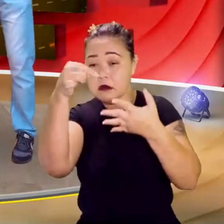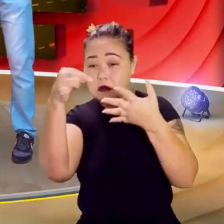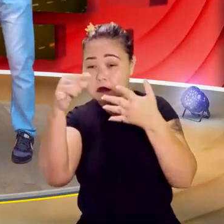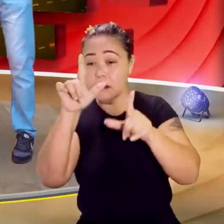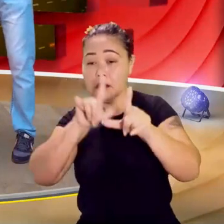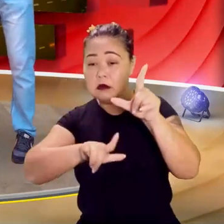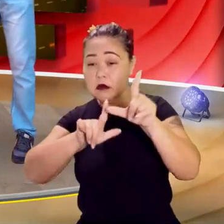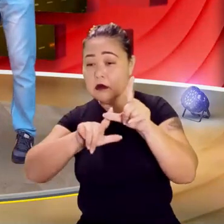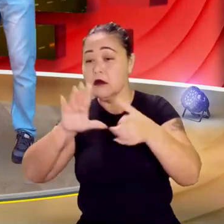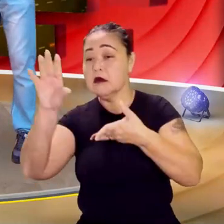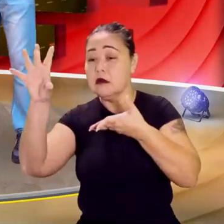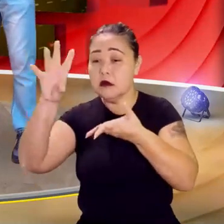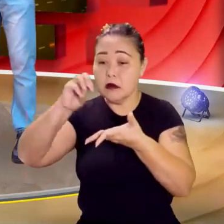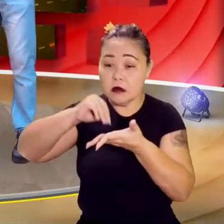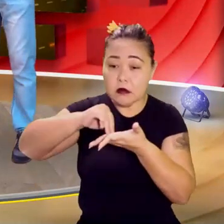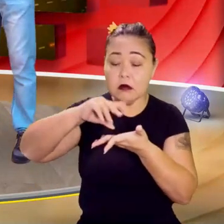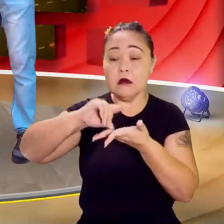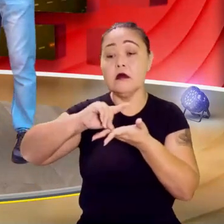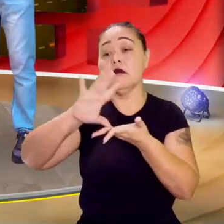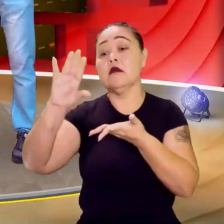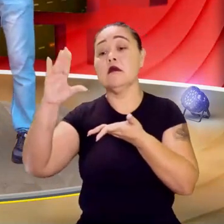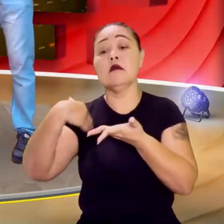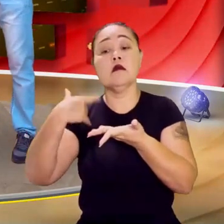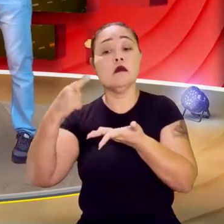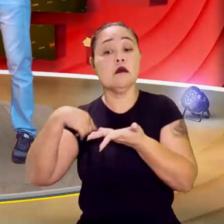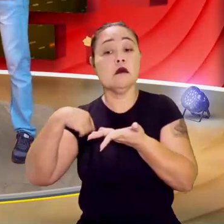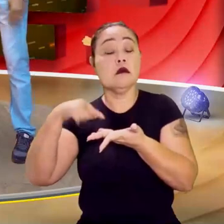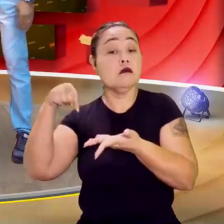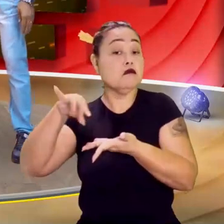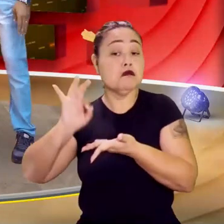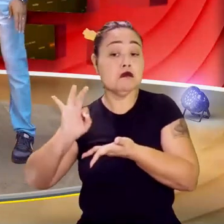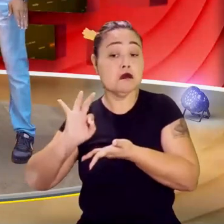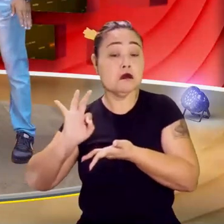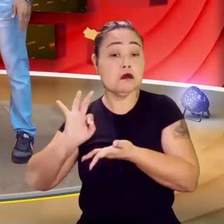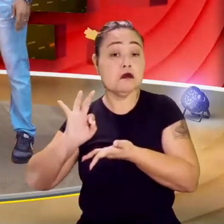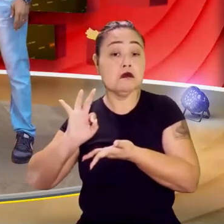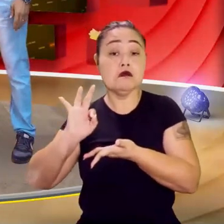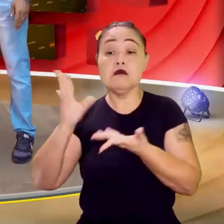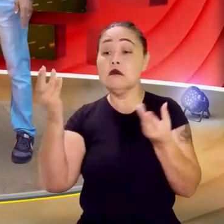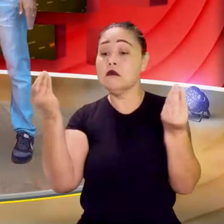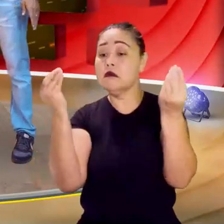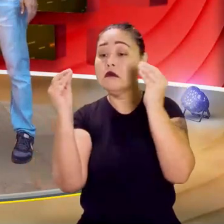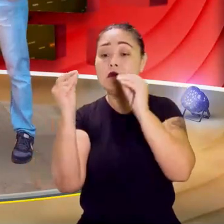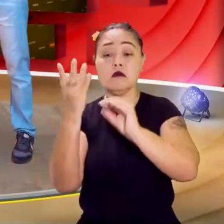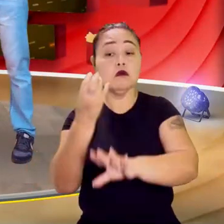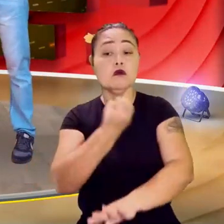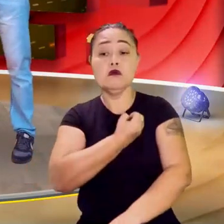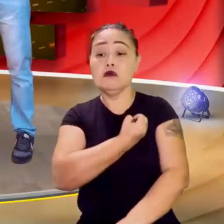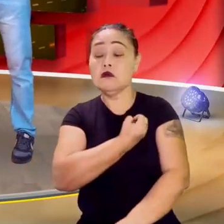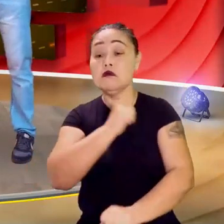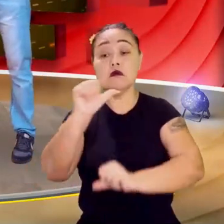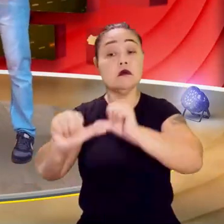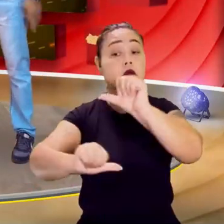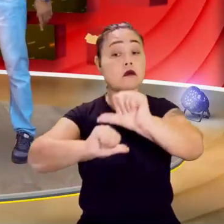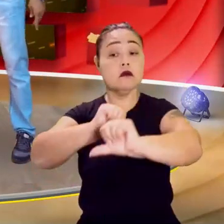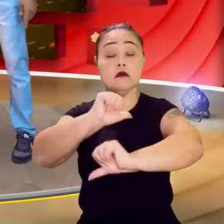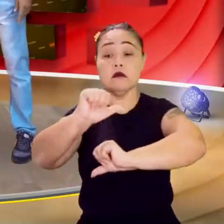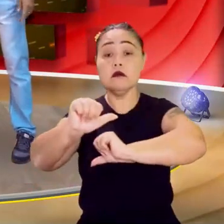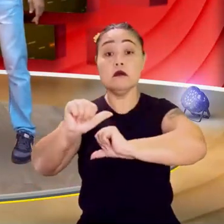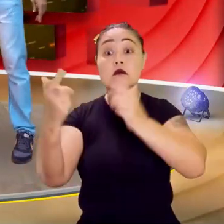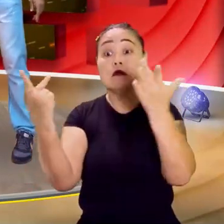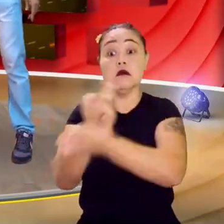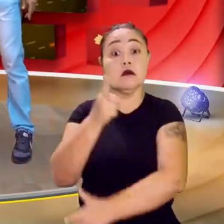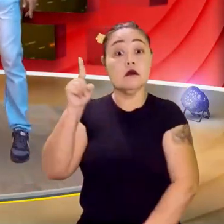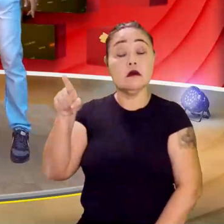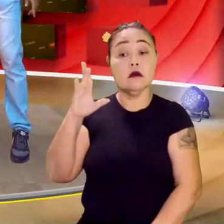seu contexto. Montante, capital, taxa e tudo mais. Aqui são álgebra, termos algébricos. Troquei. Olha